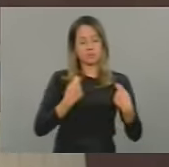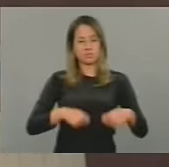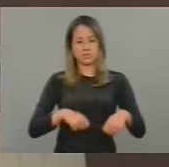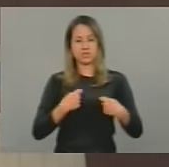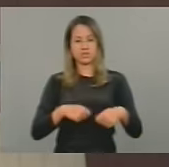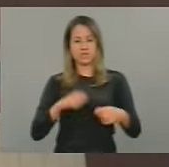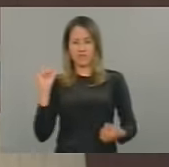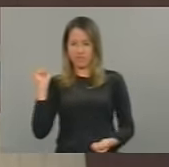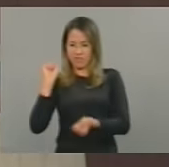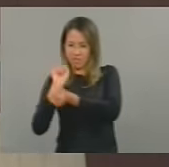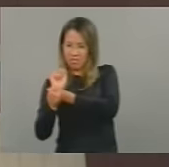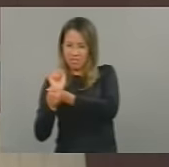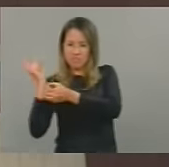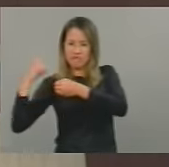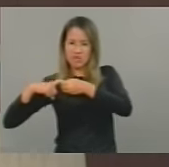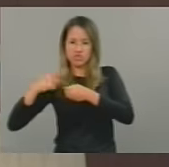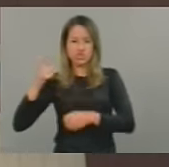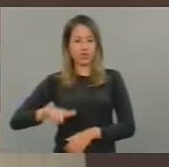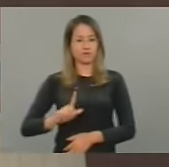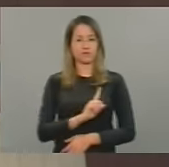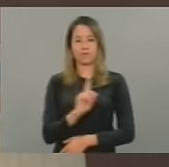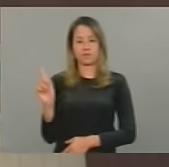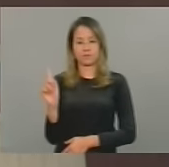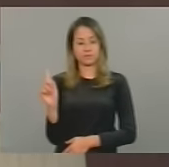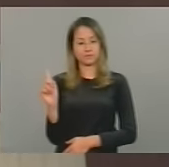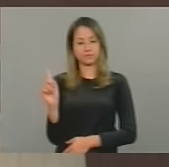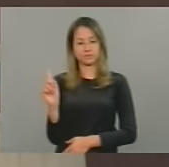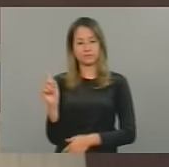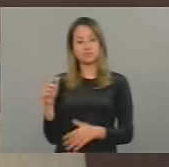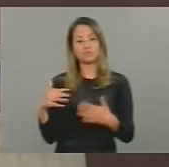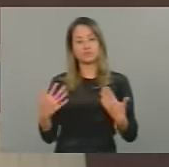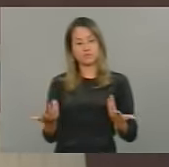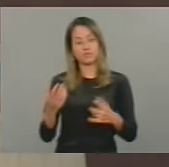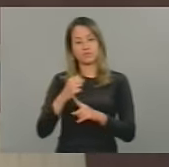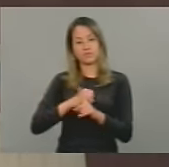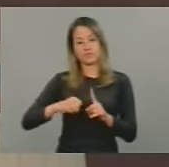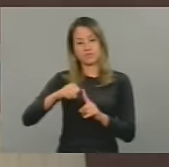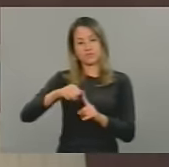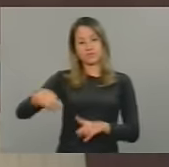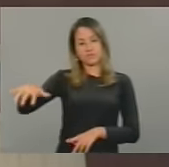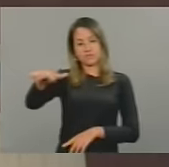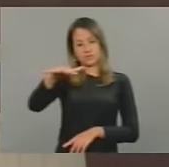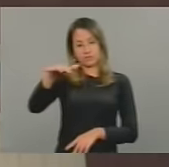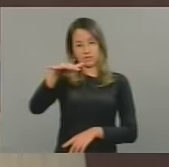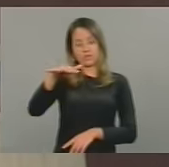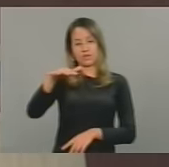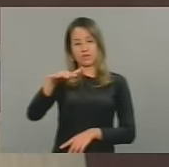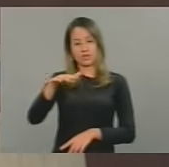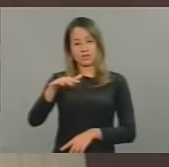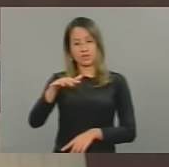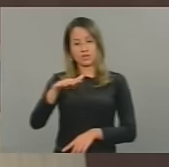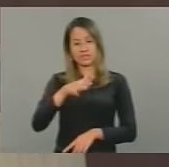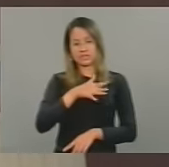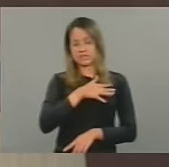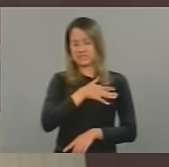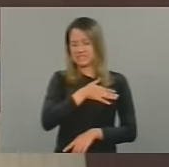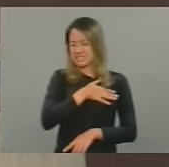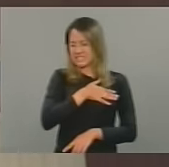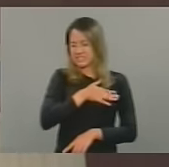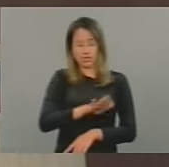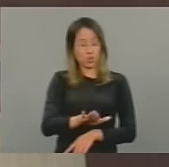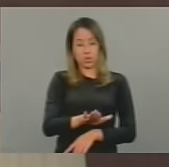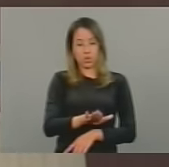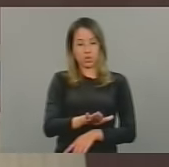escravidão. Lamentavelmente, tem uma parcela da sociedade brasileira que ela não suporta a democracia